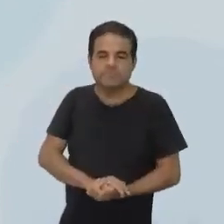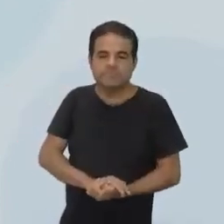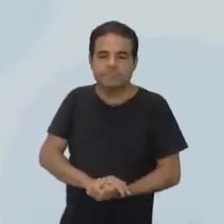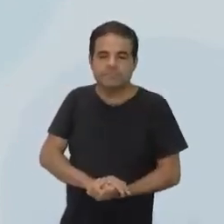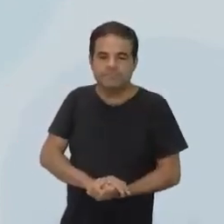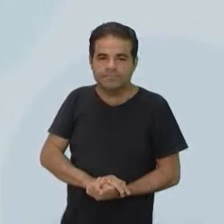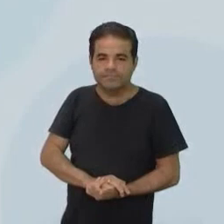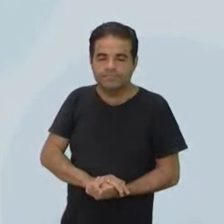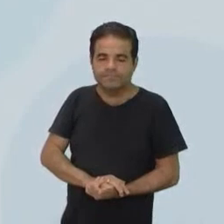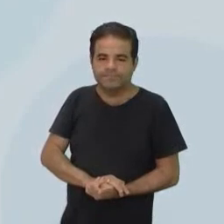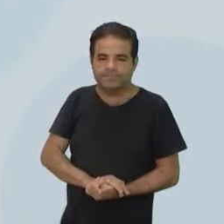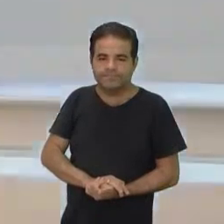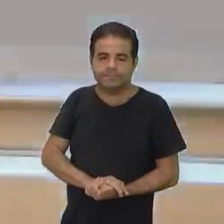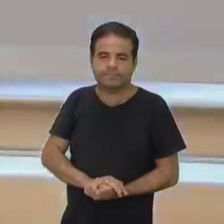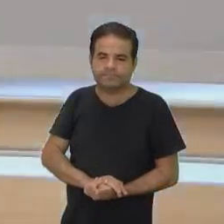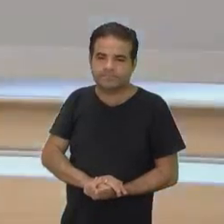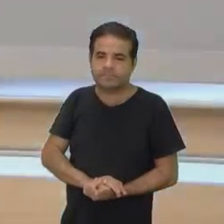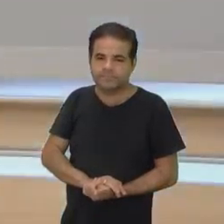Bom,